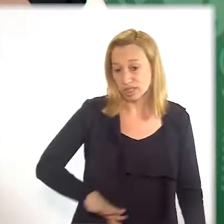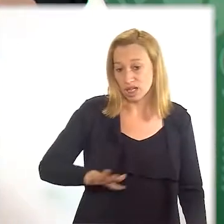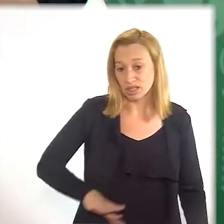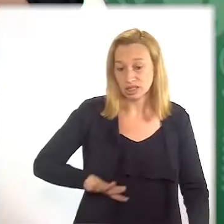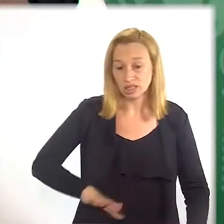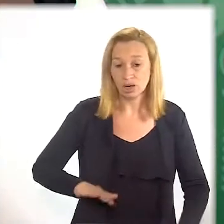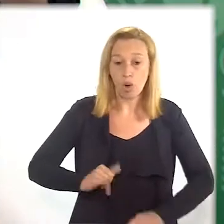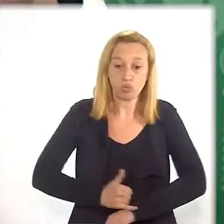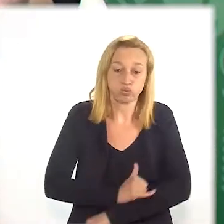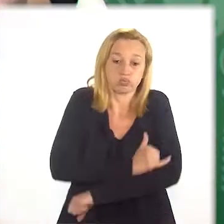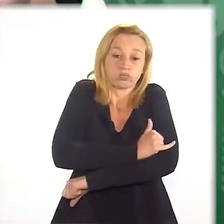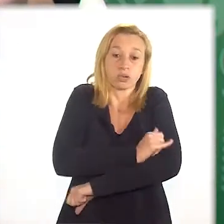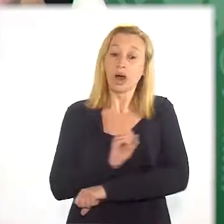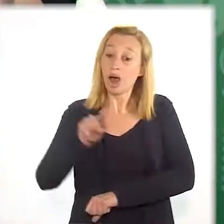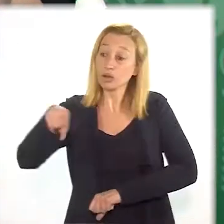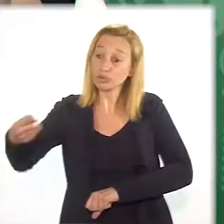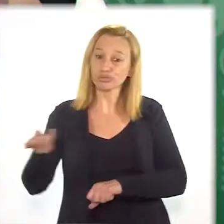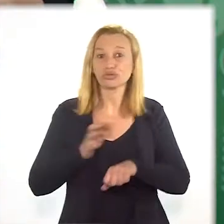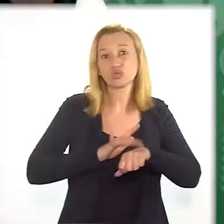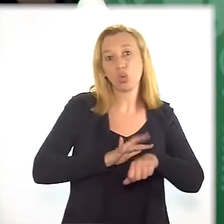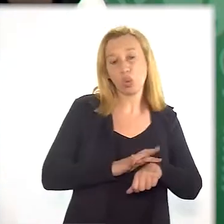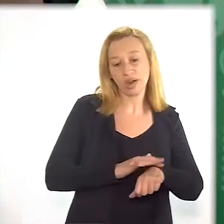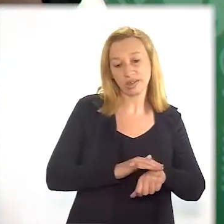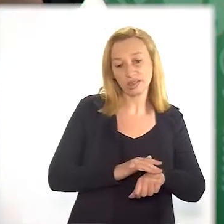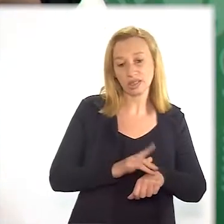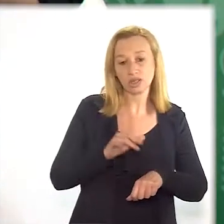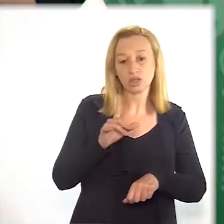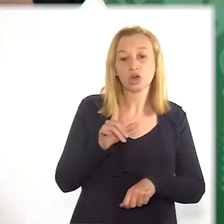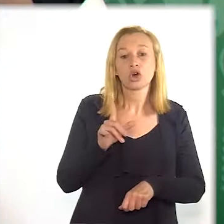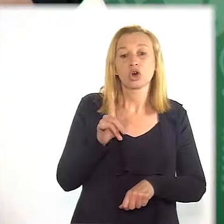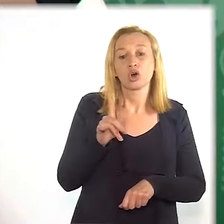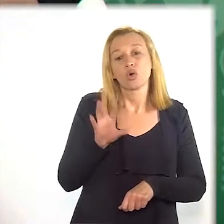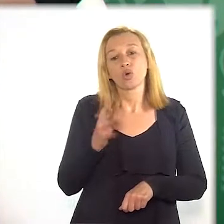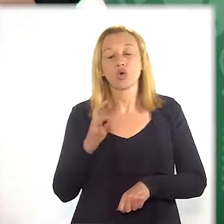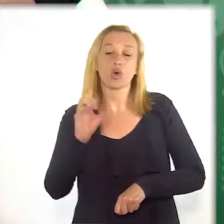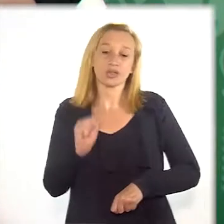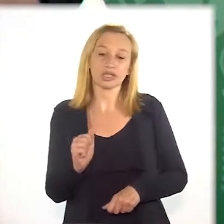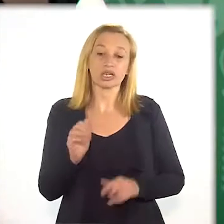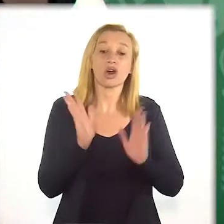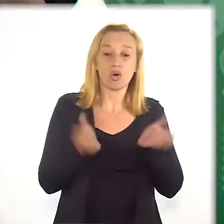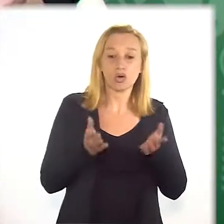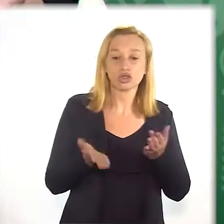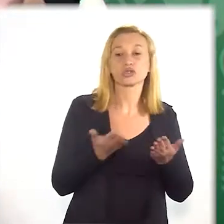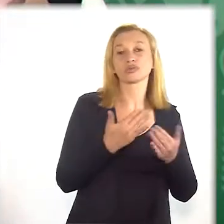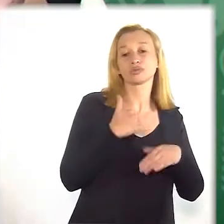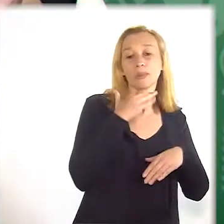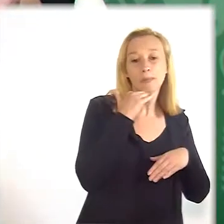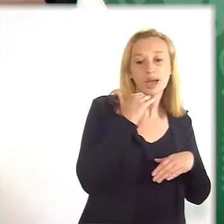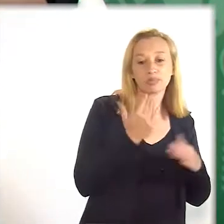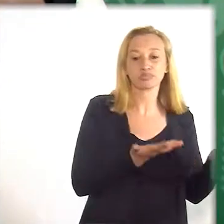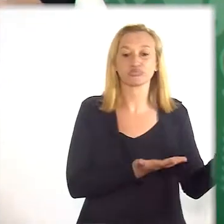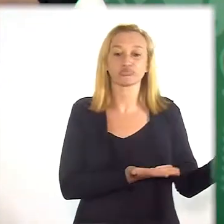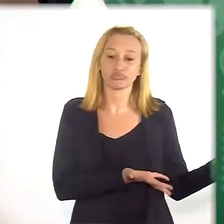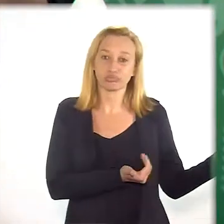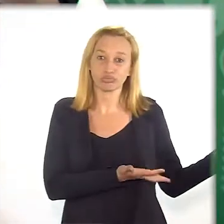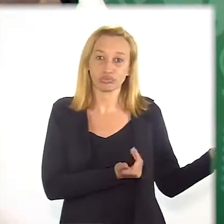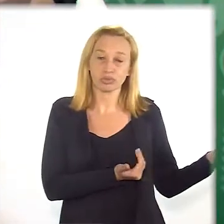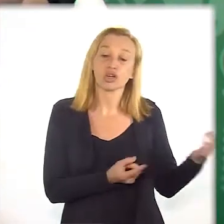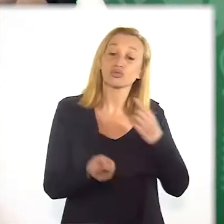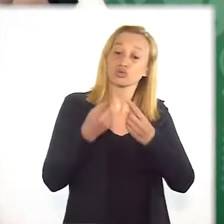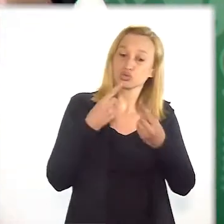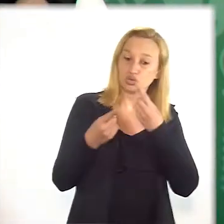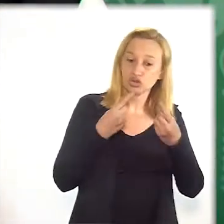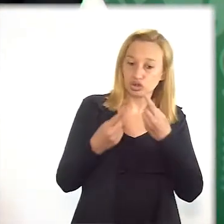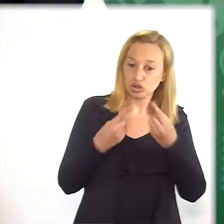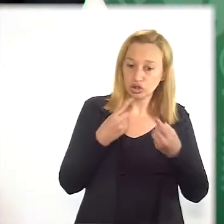está associada a outras doenças crônicas. No Papo de Juventude de hoje, eu recebo especialistas no tema para a gente debater